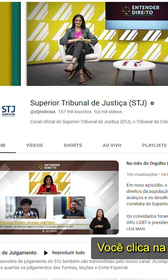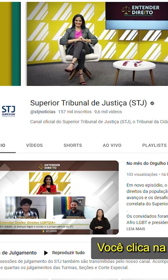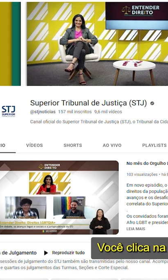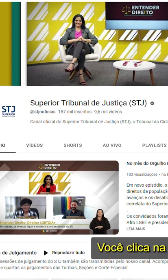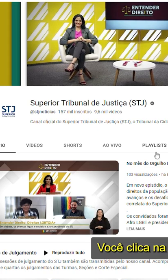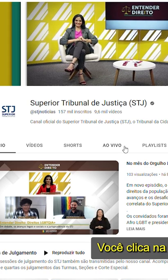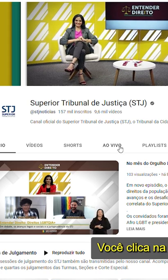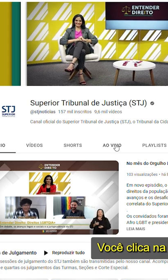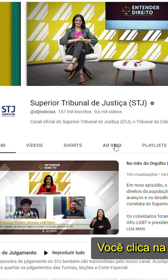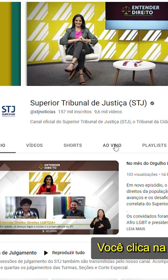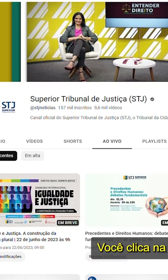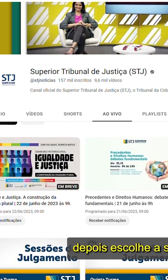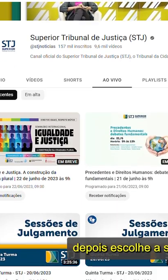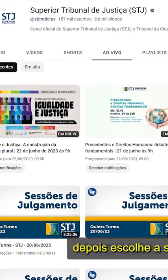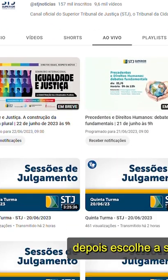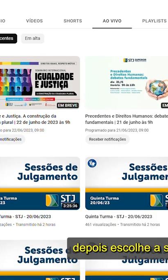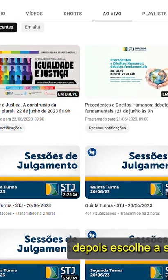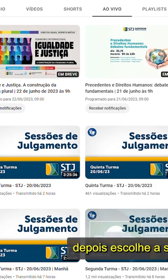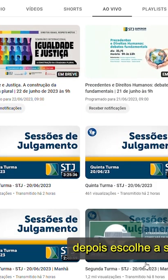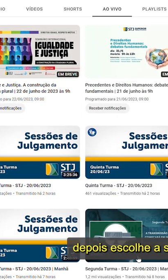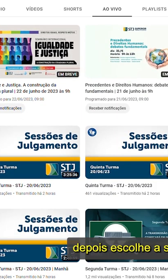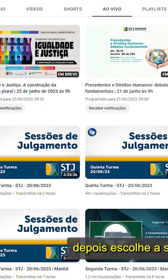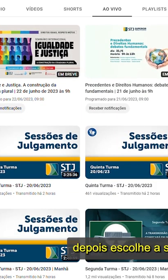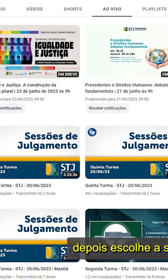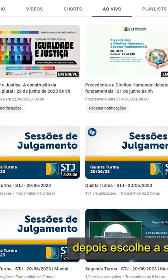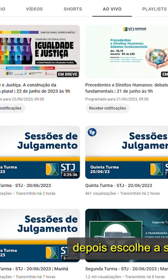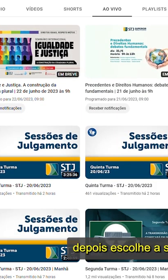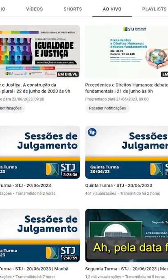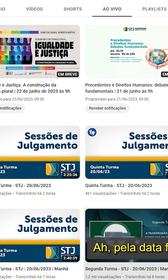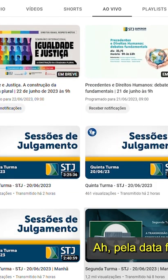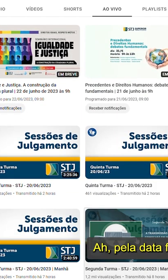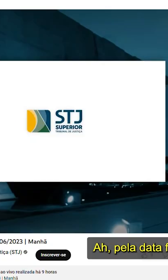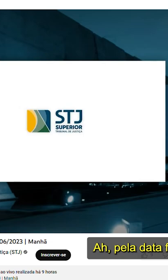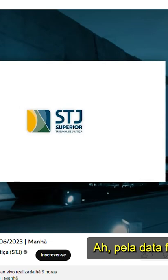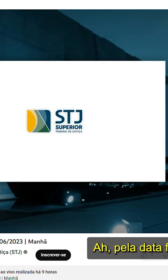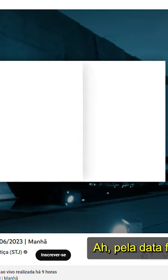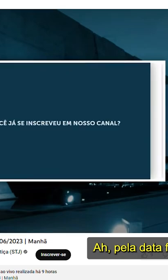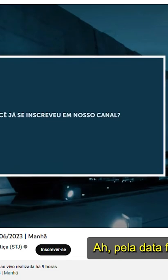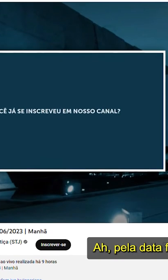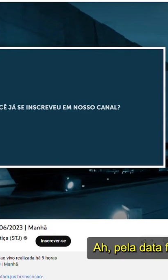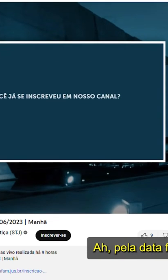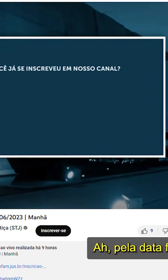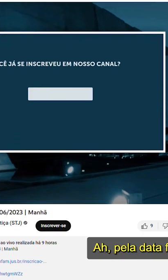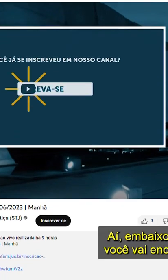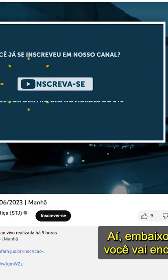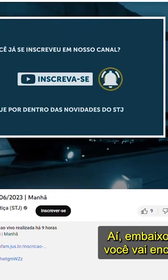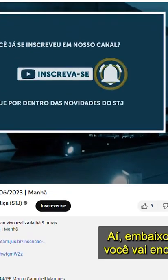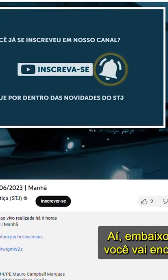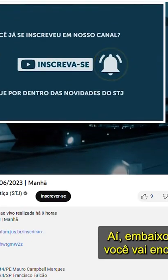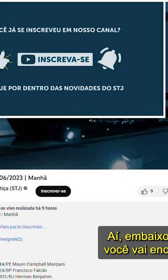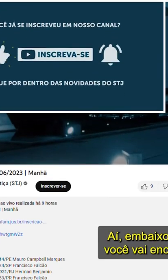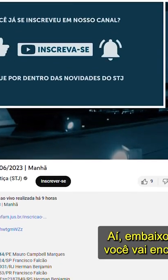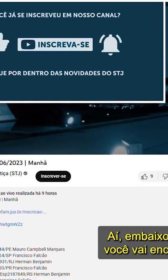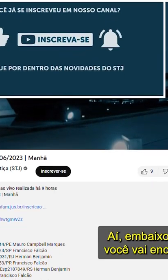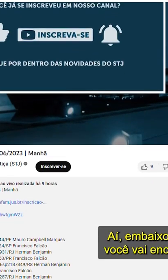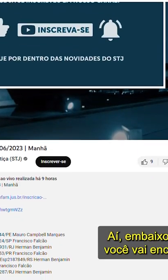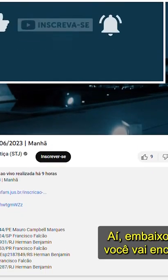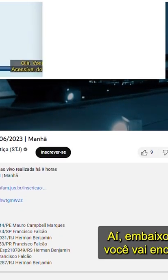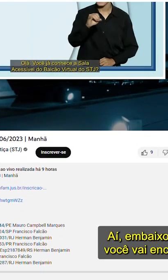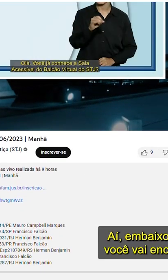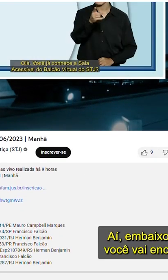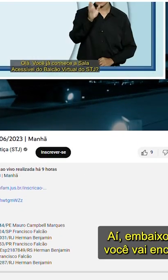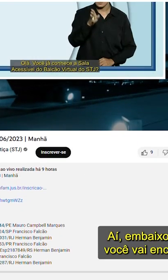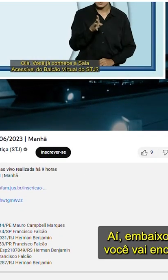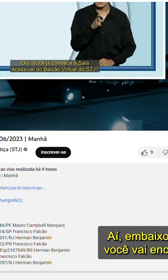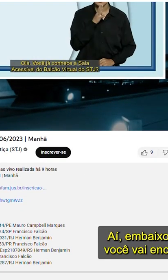na playlist ao vivo, depois escolhe a sessão de julgamento. Ah, pela data, fica mais fácil, viu? Aí embaixo de cada vídeo você